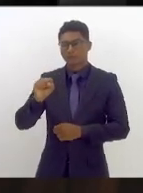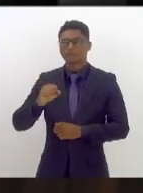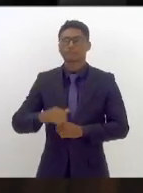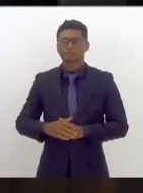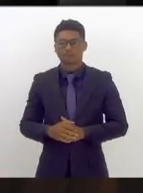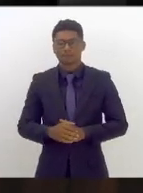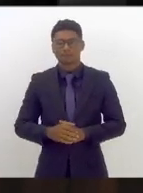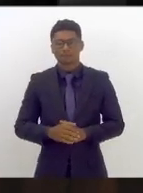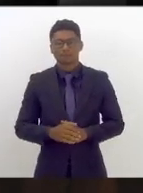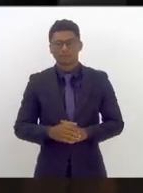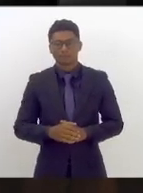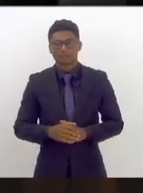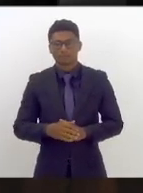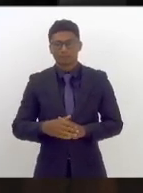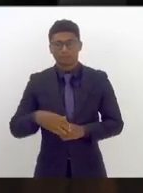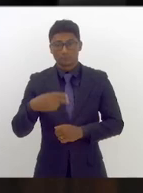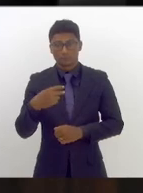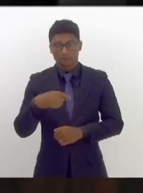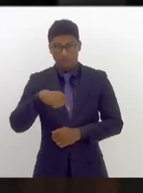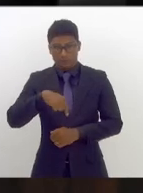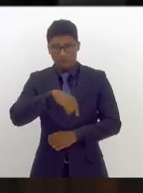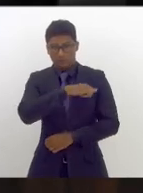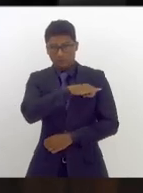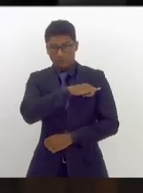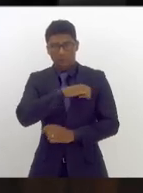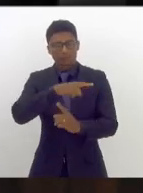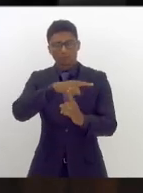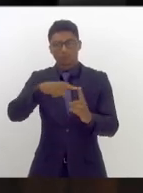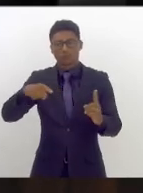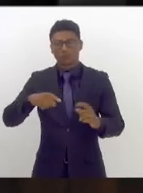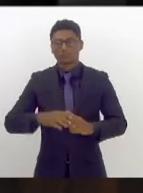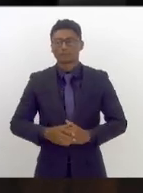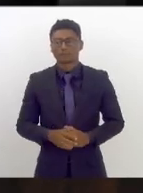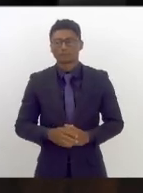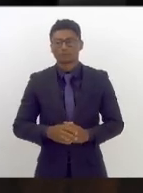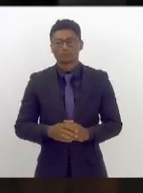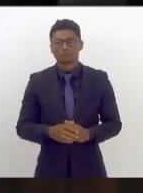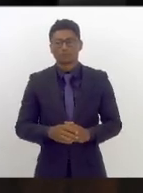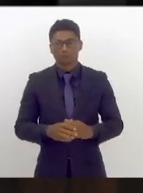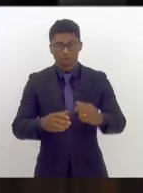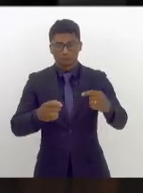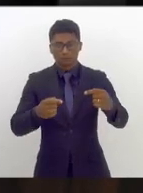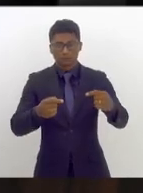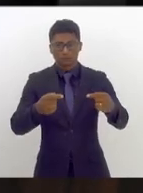mineral milagrosa, no âmbito do Estado do Rio de Janeiro. Em discussão.